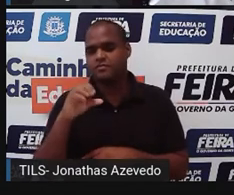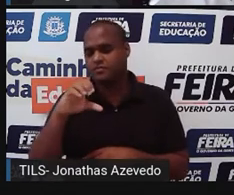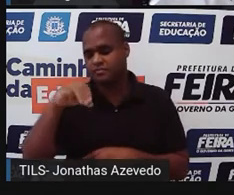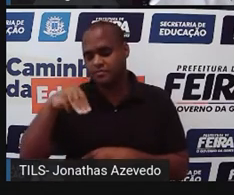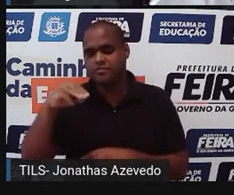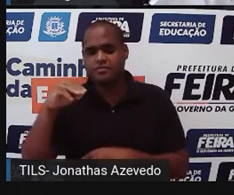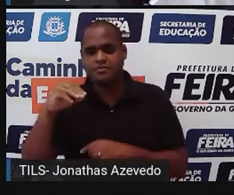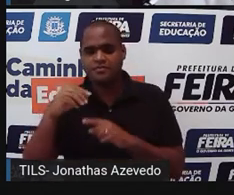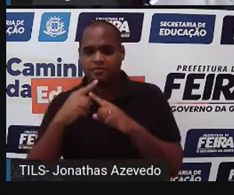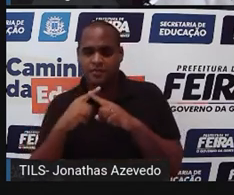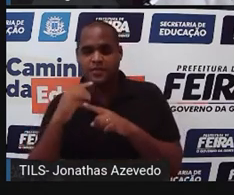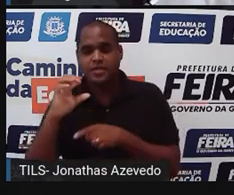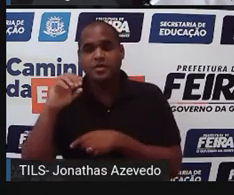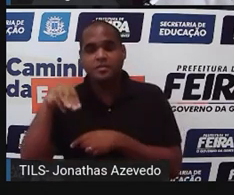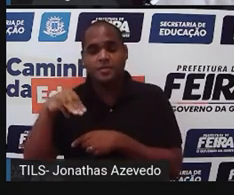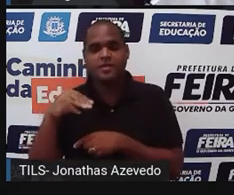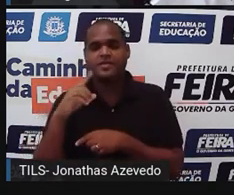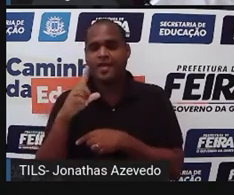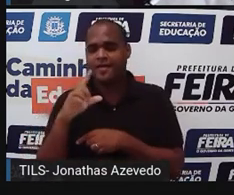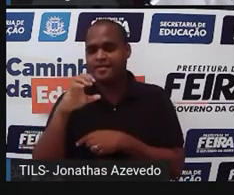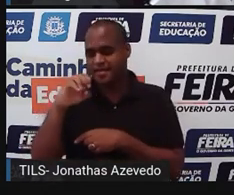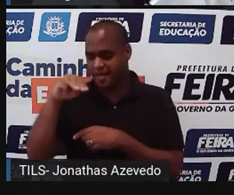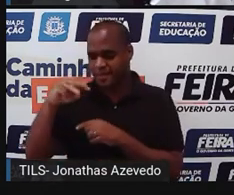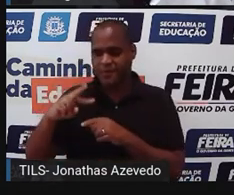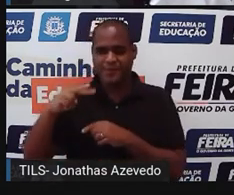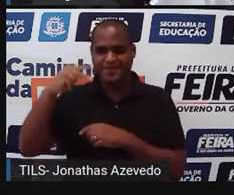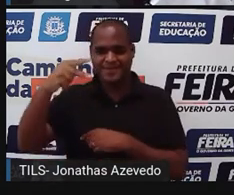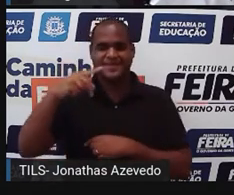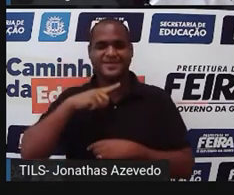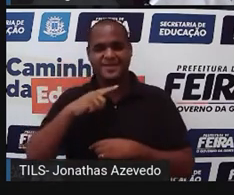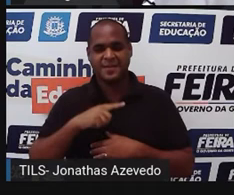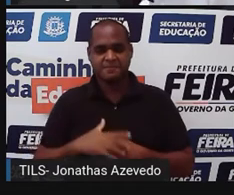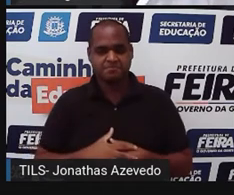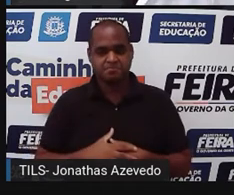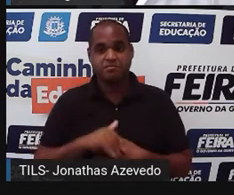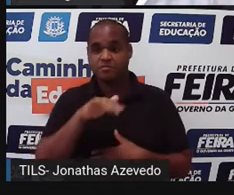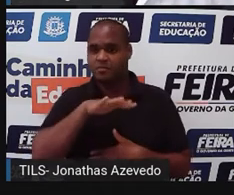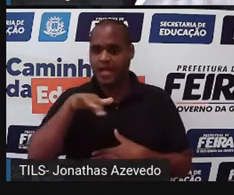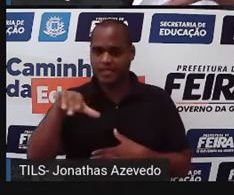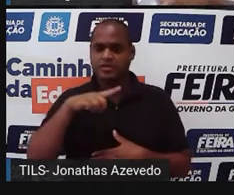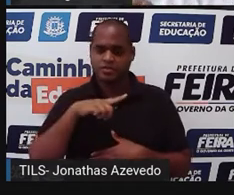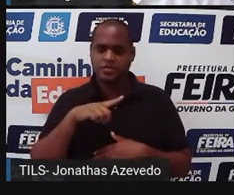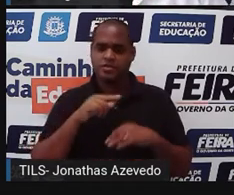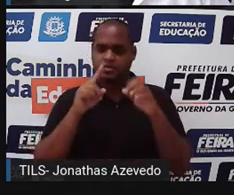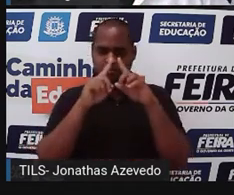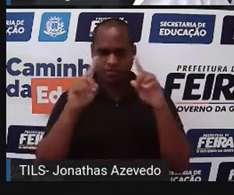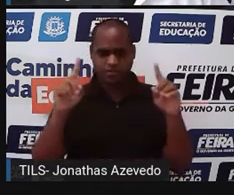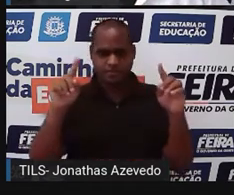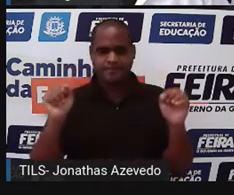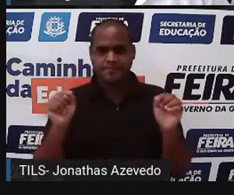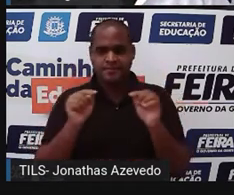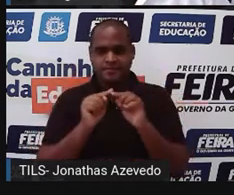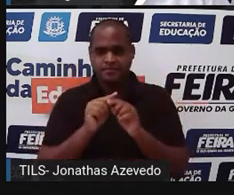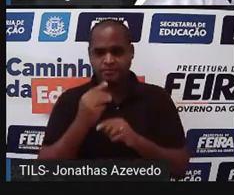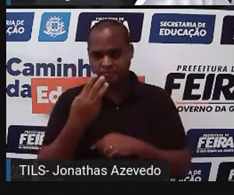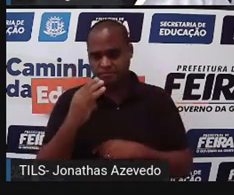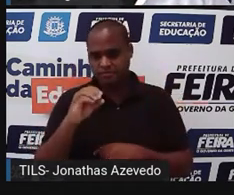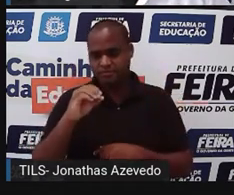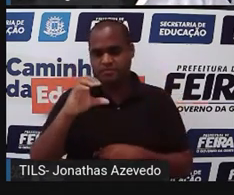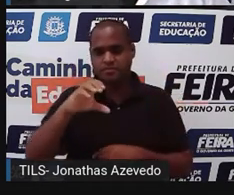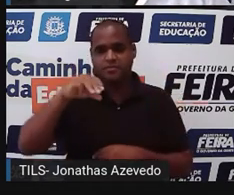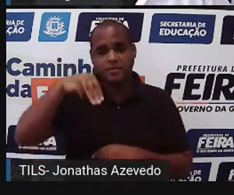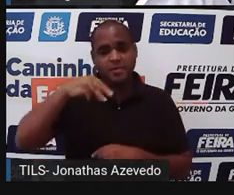centímetro centímetro quadrado então a área do retângulo todo é 30